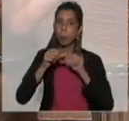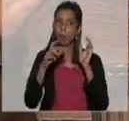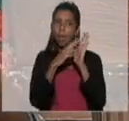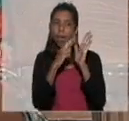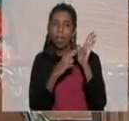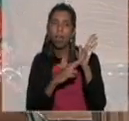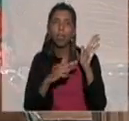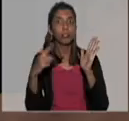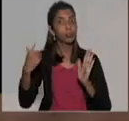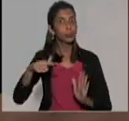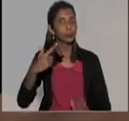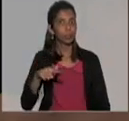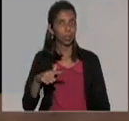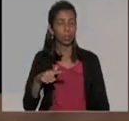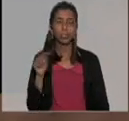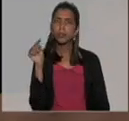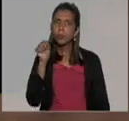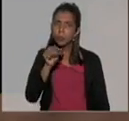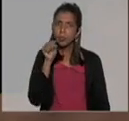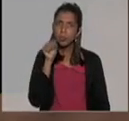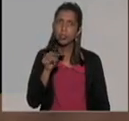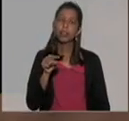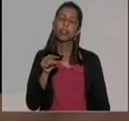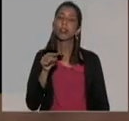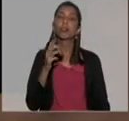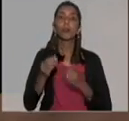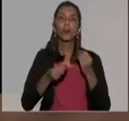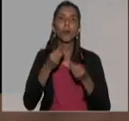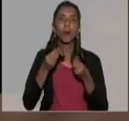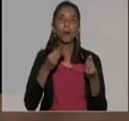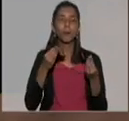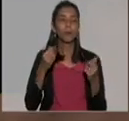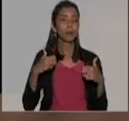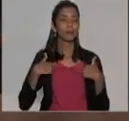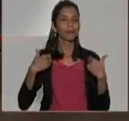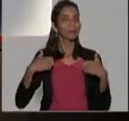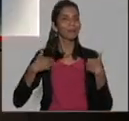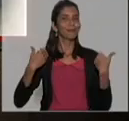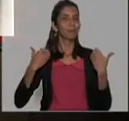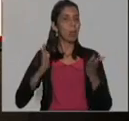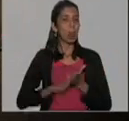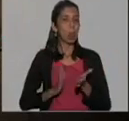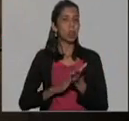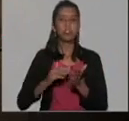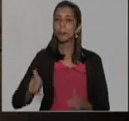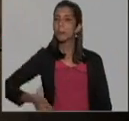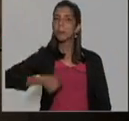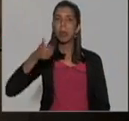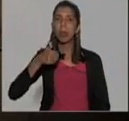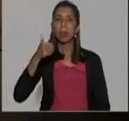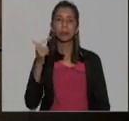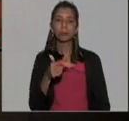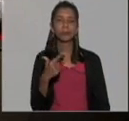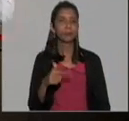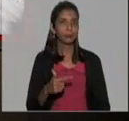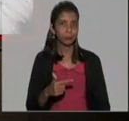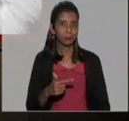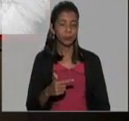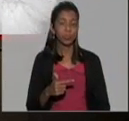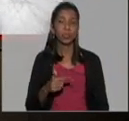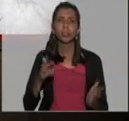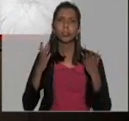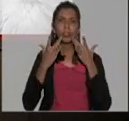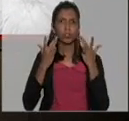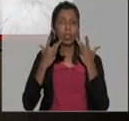era uma coisa assim mais forte até do que isso e você está soberba não há elogio maior isso eu ouvid da Bibi